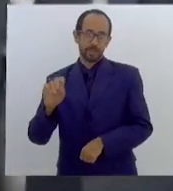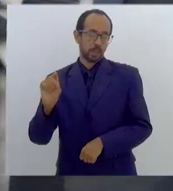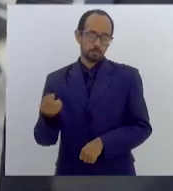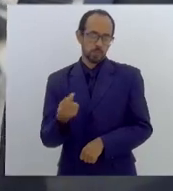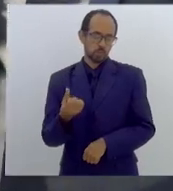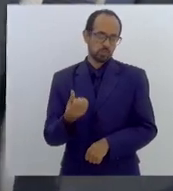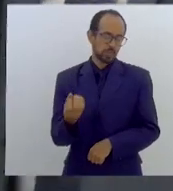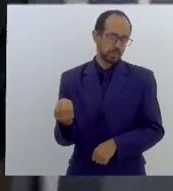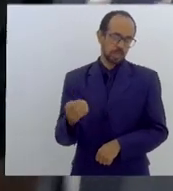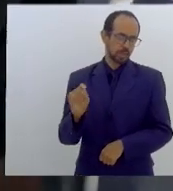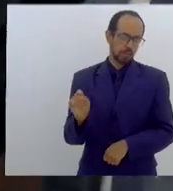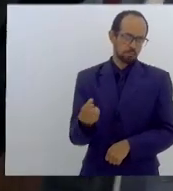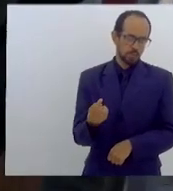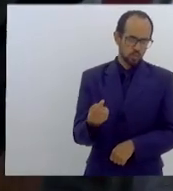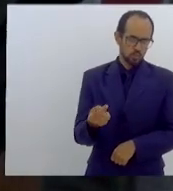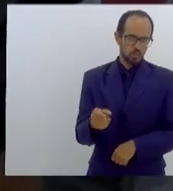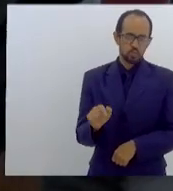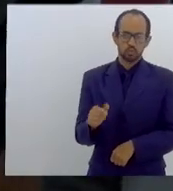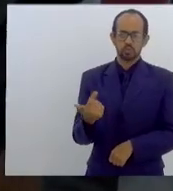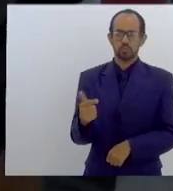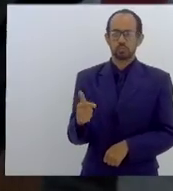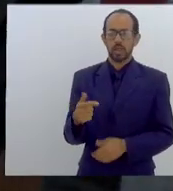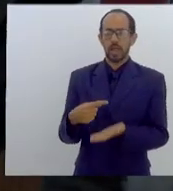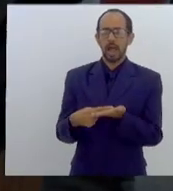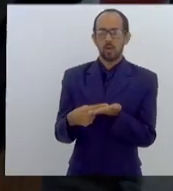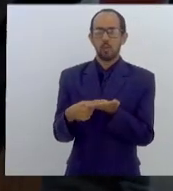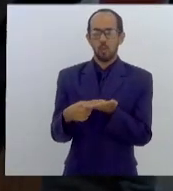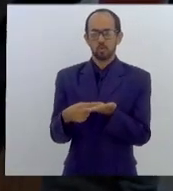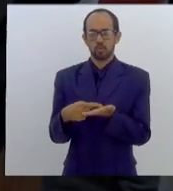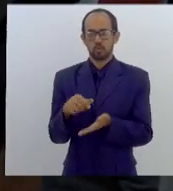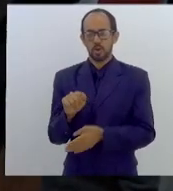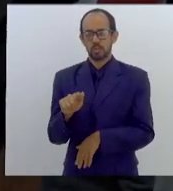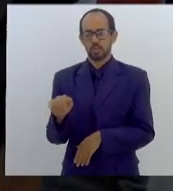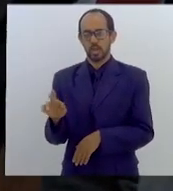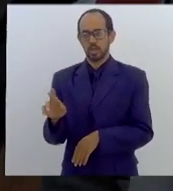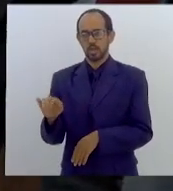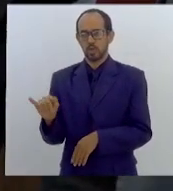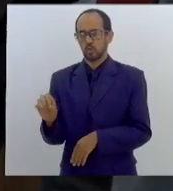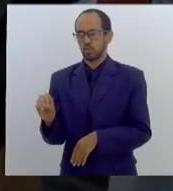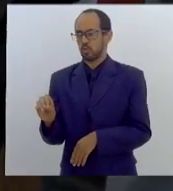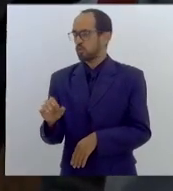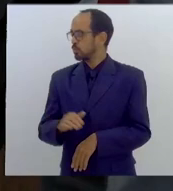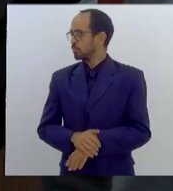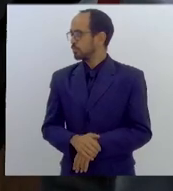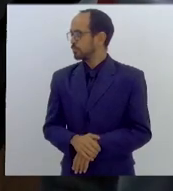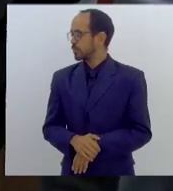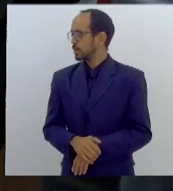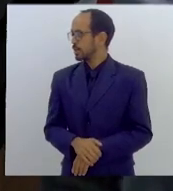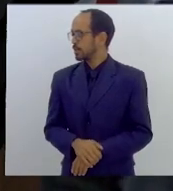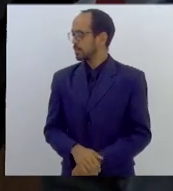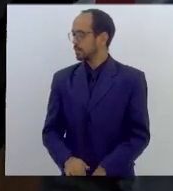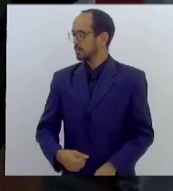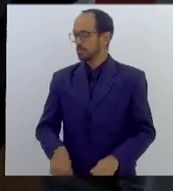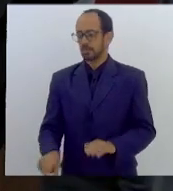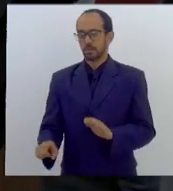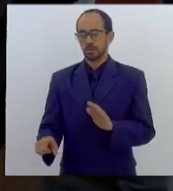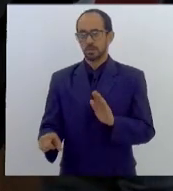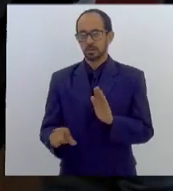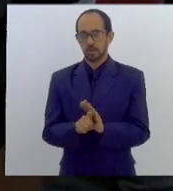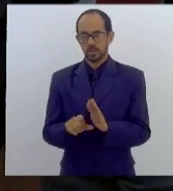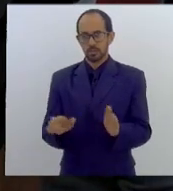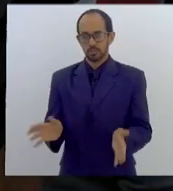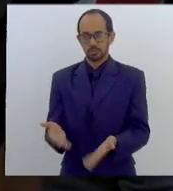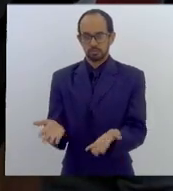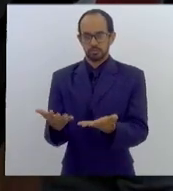mil, e isso não tem acordo com a GRI, porque supera a lei do microcrédito incentivado, que é